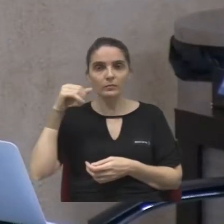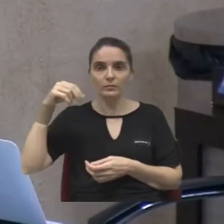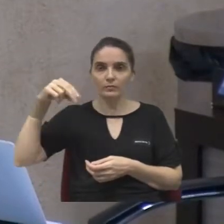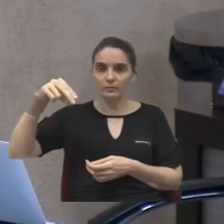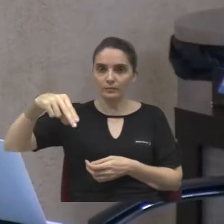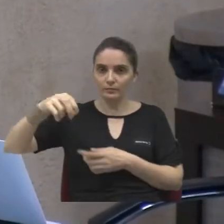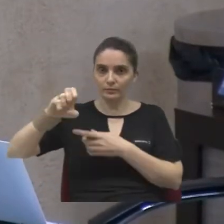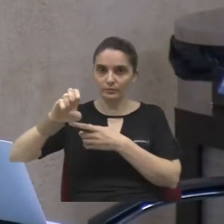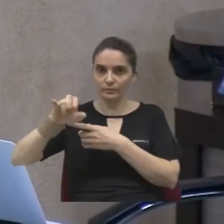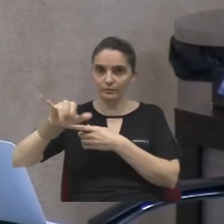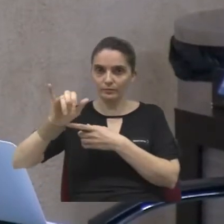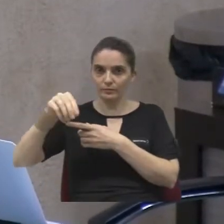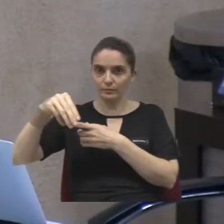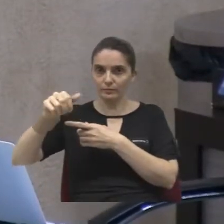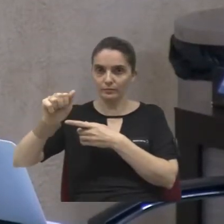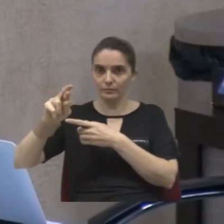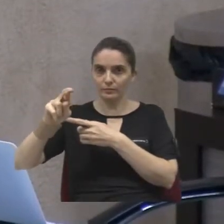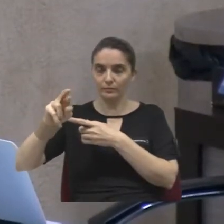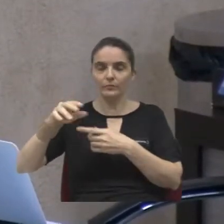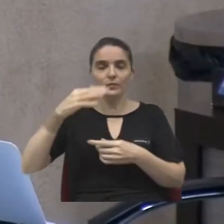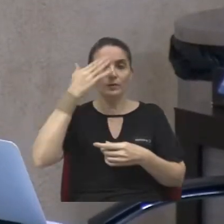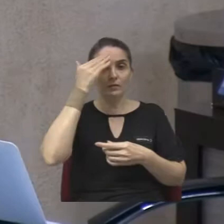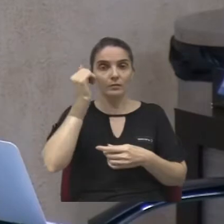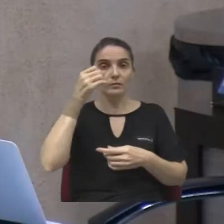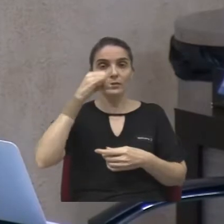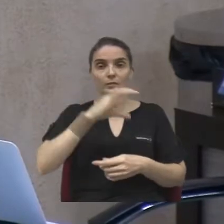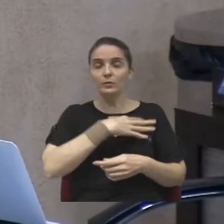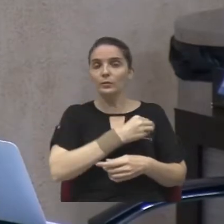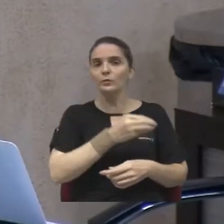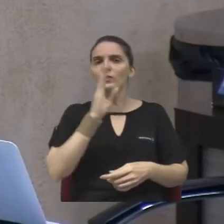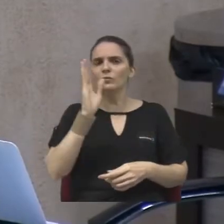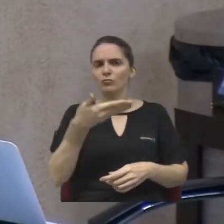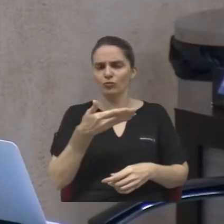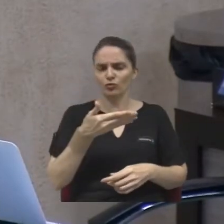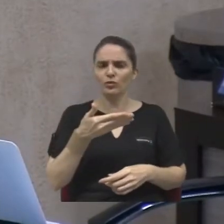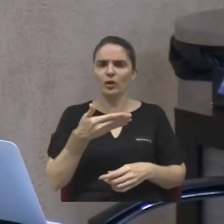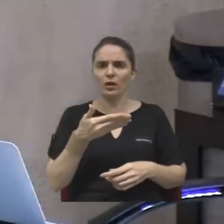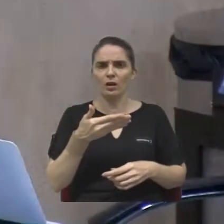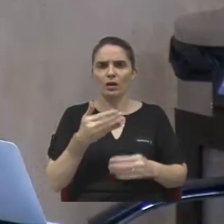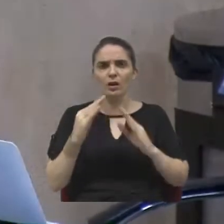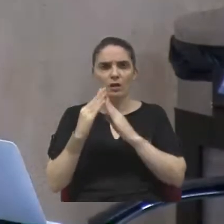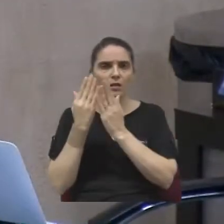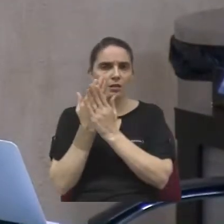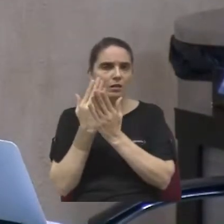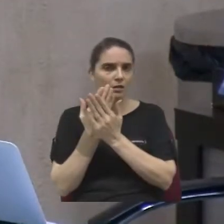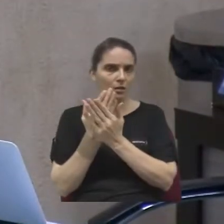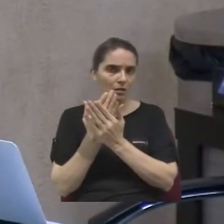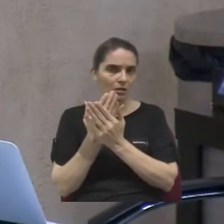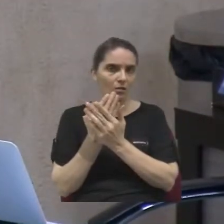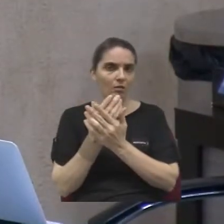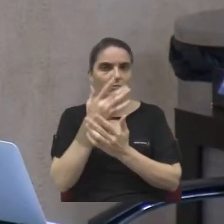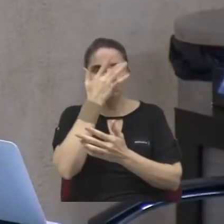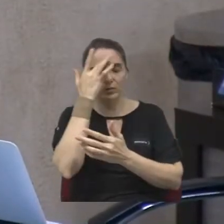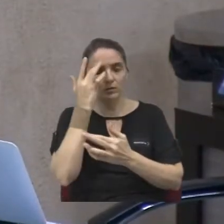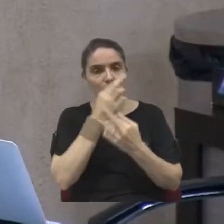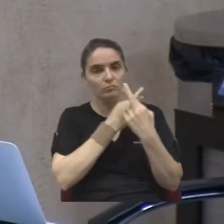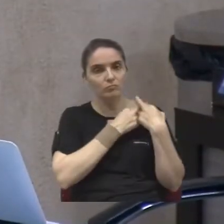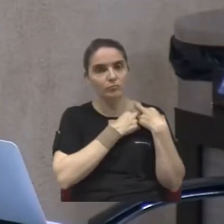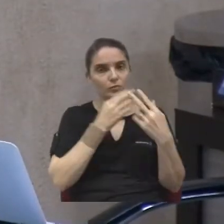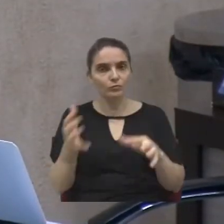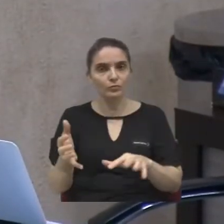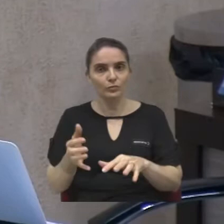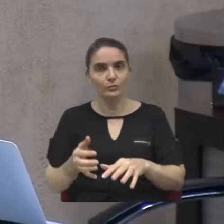se o seu filho já estava sendo atendido com um professor que trabalha a vertente da inclusão, mas, infelizmente,